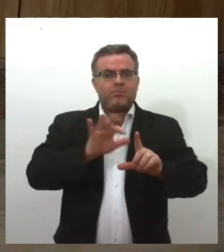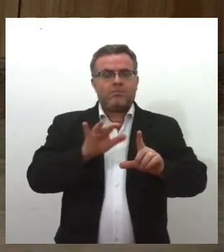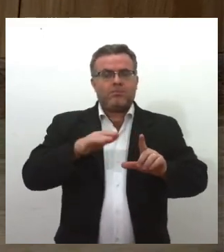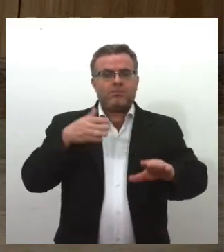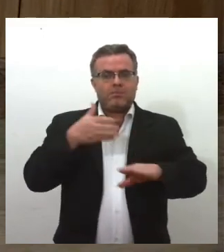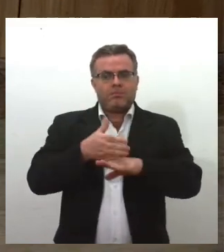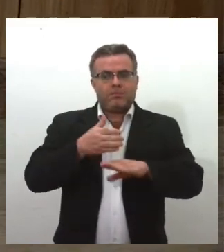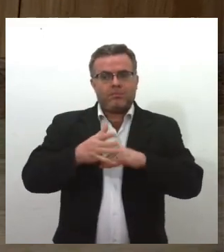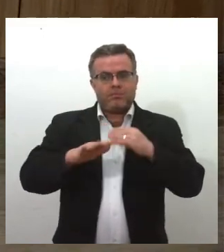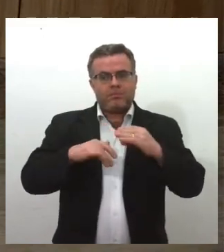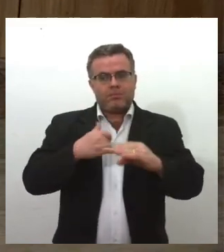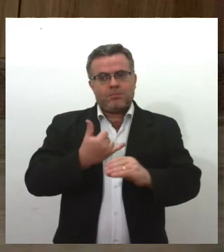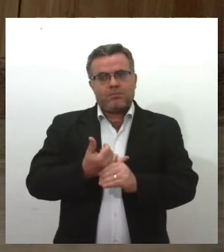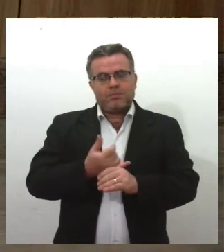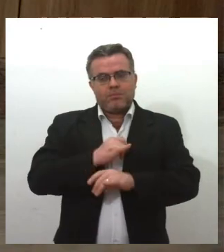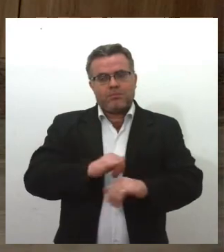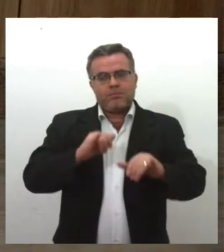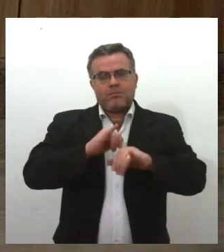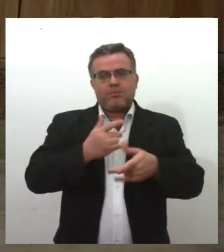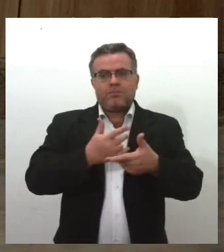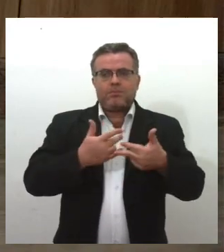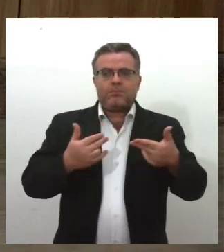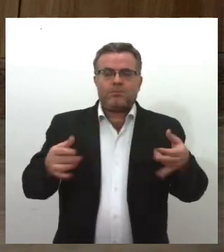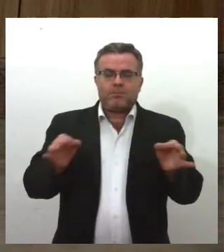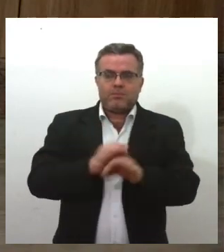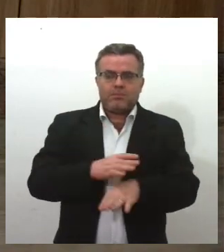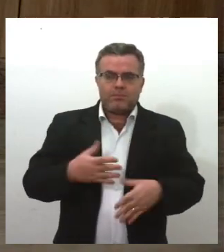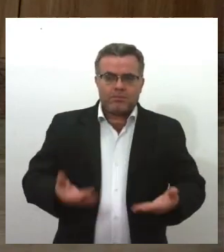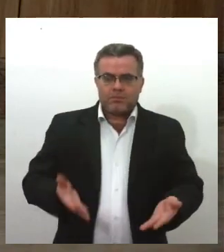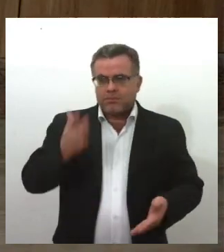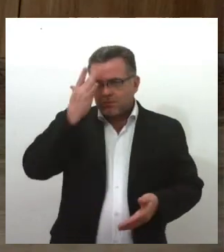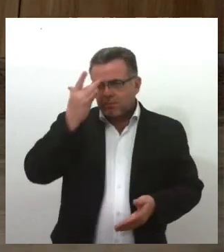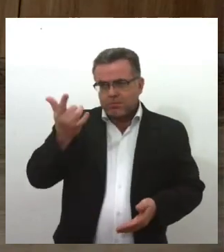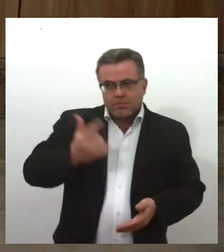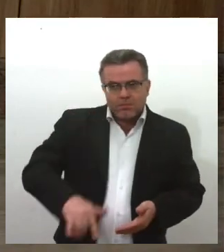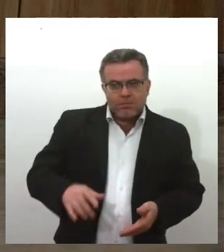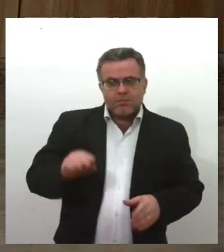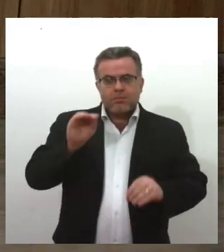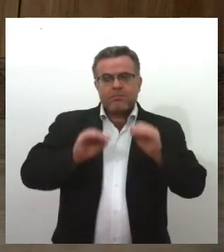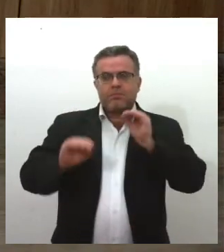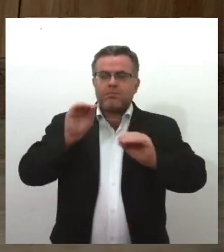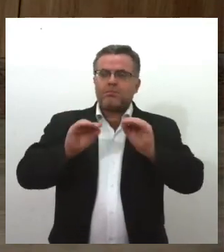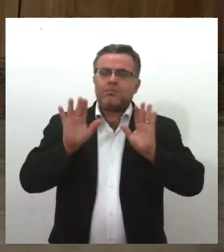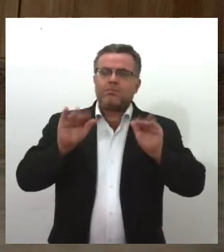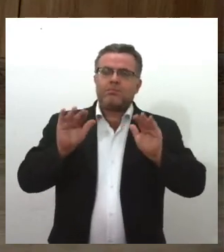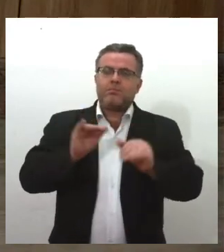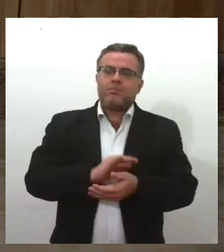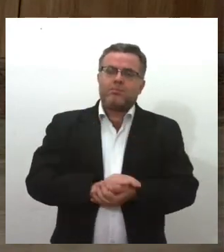não ficar bem informado e para não ficar ligadinho aqui na TV Alese. Amanhã tem mais. Beijo. Tchau, tchau.